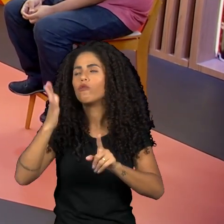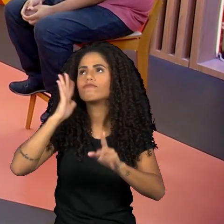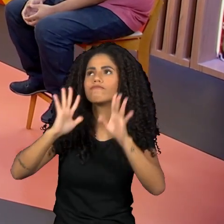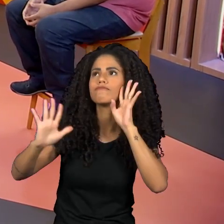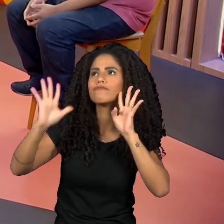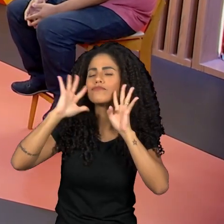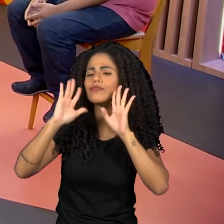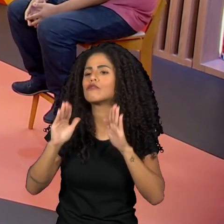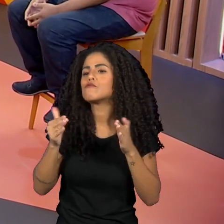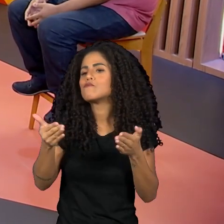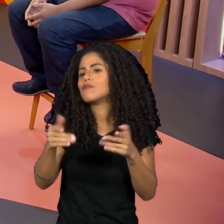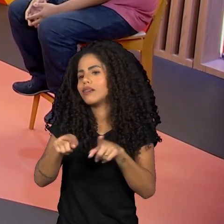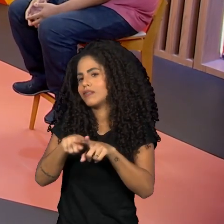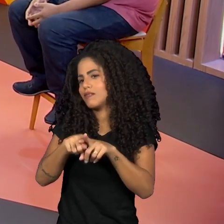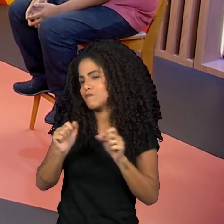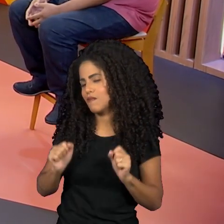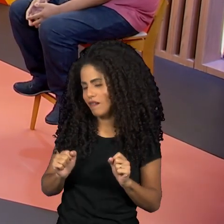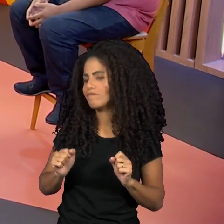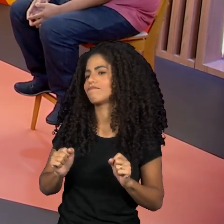quais